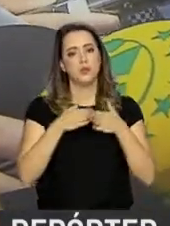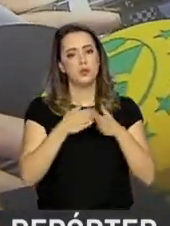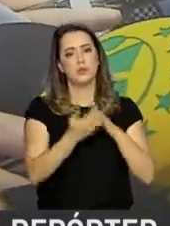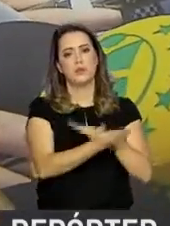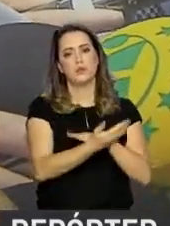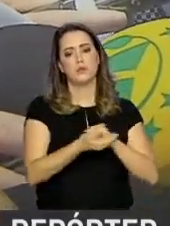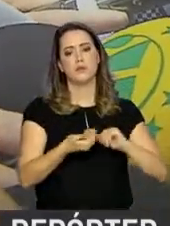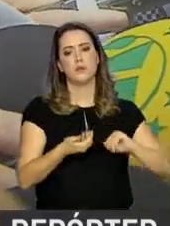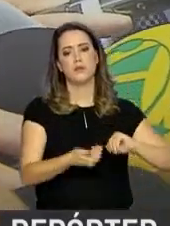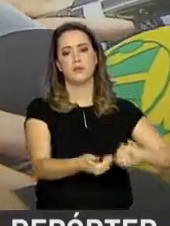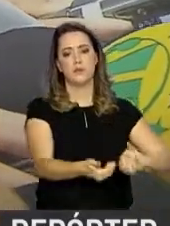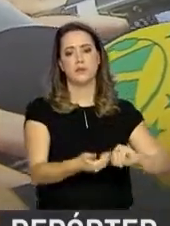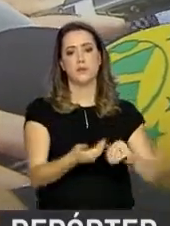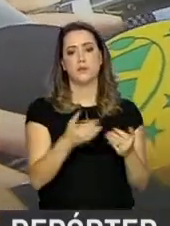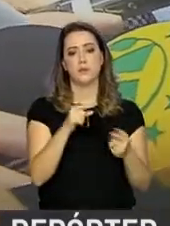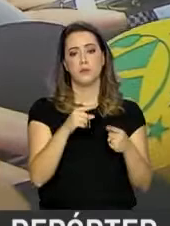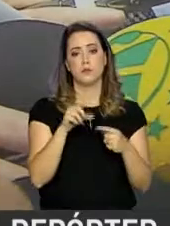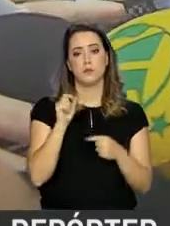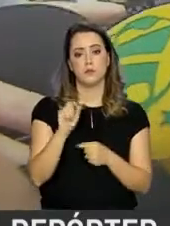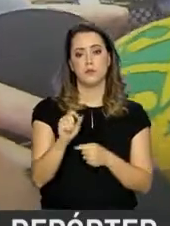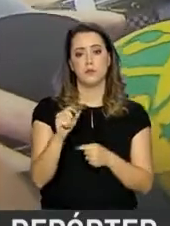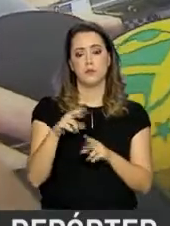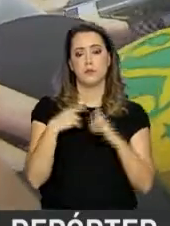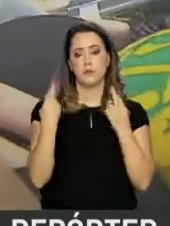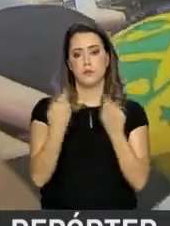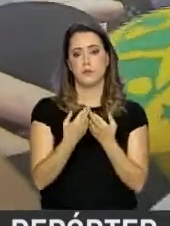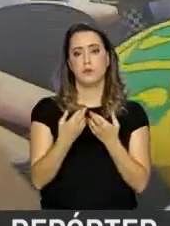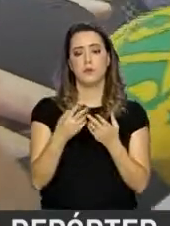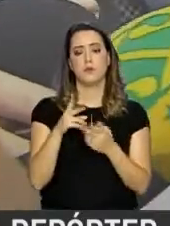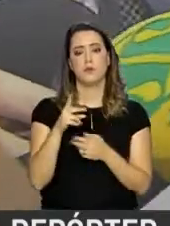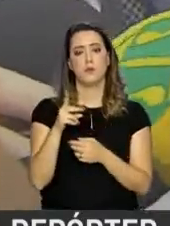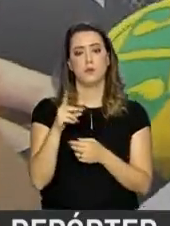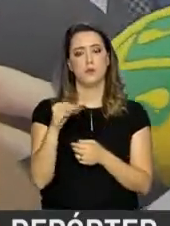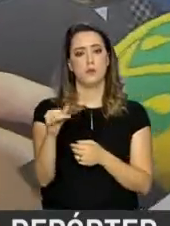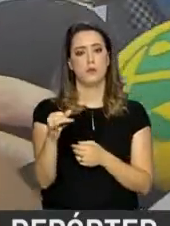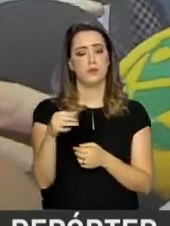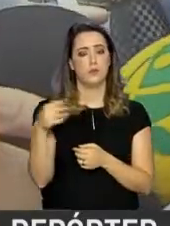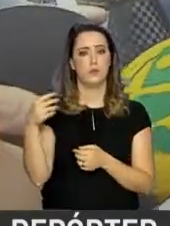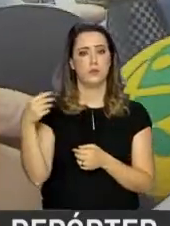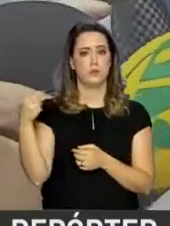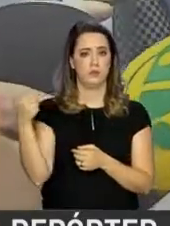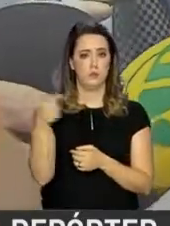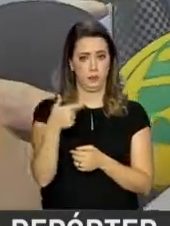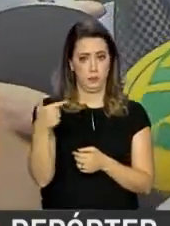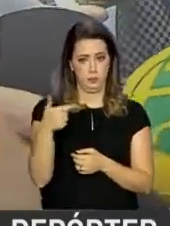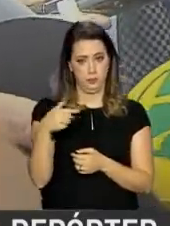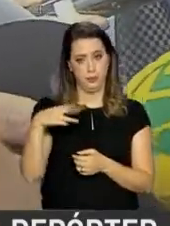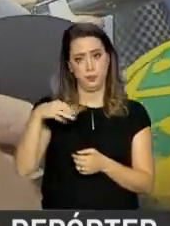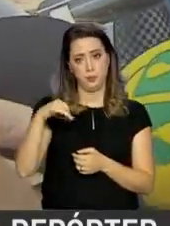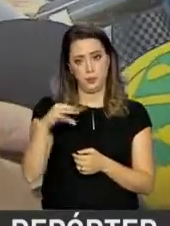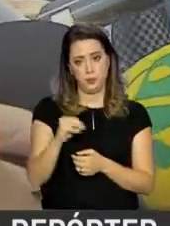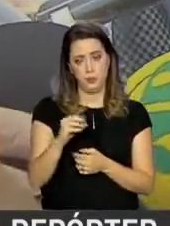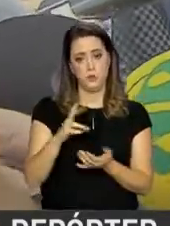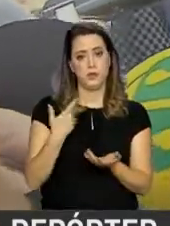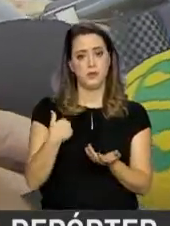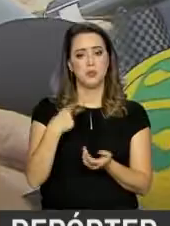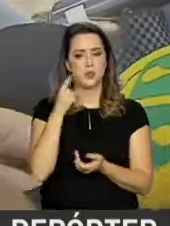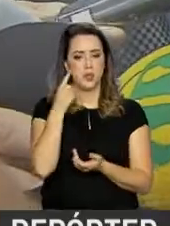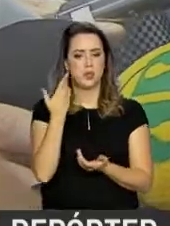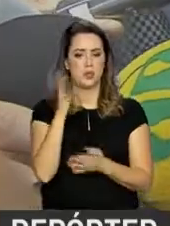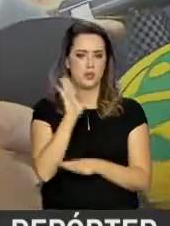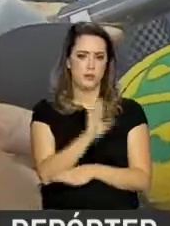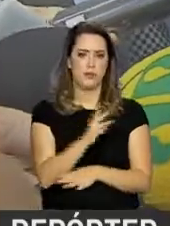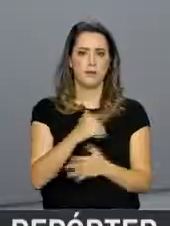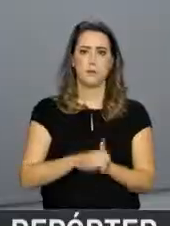apoio do nosso Congresso Nacional para a reunião do Congresso Nacional, que se dará no dia 2, penso que no período